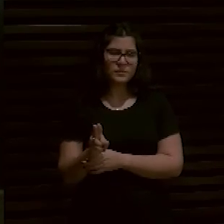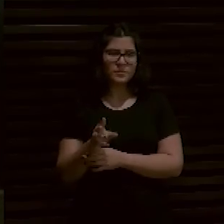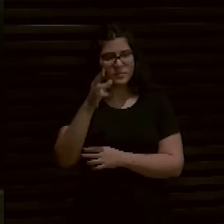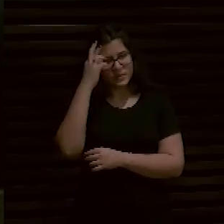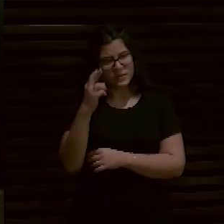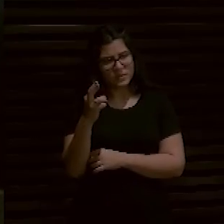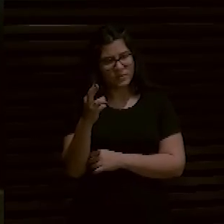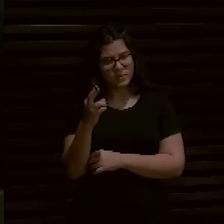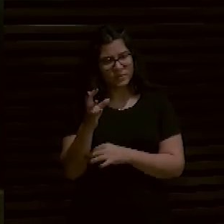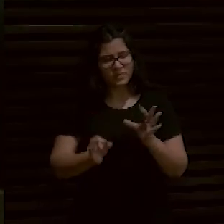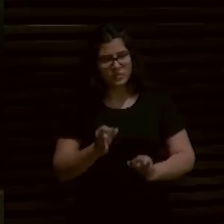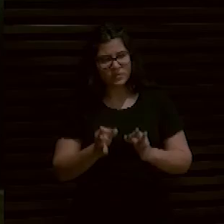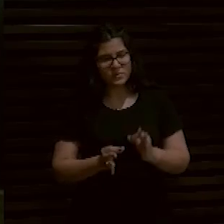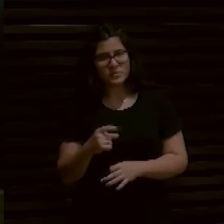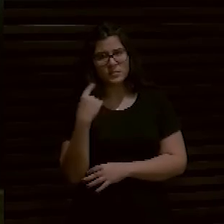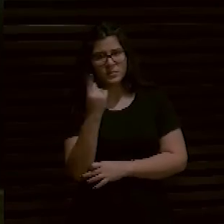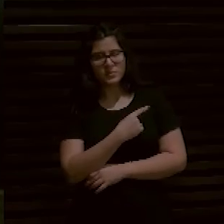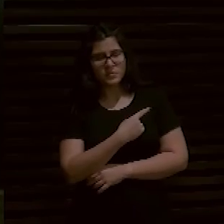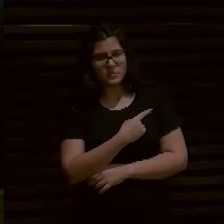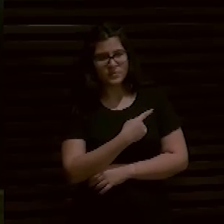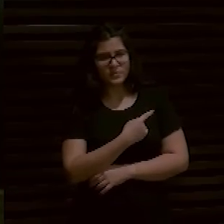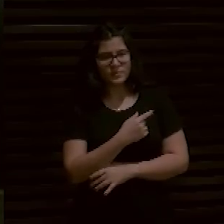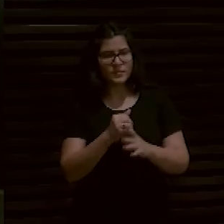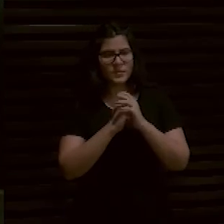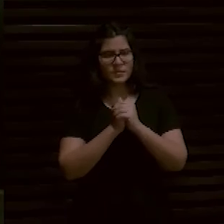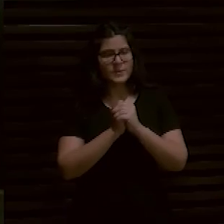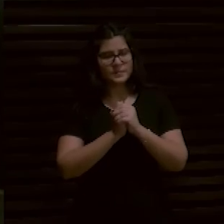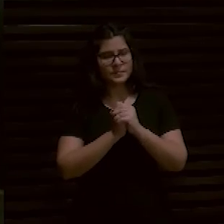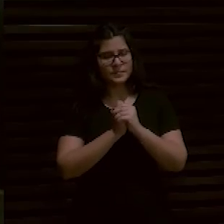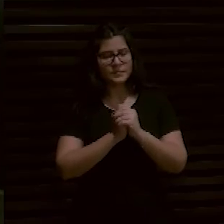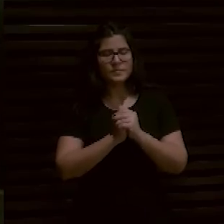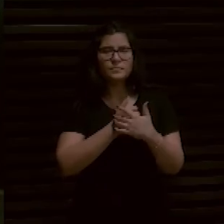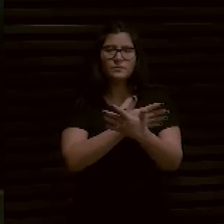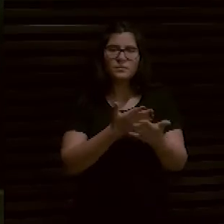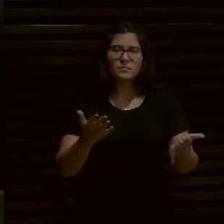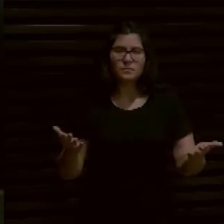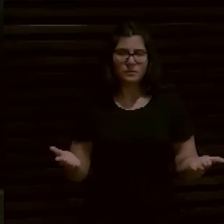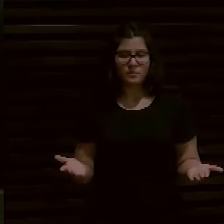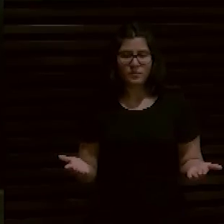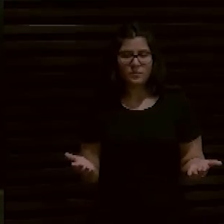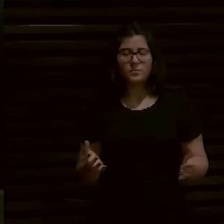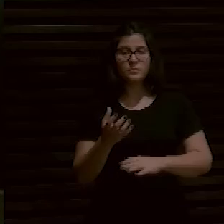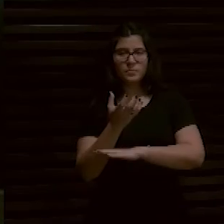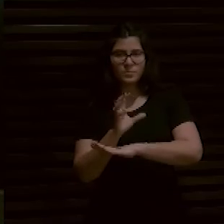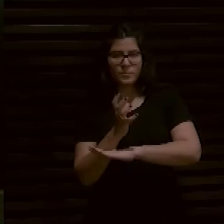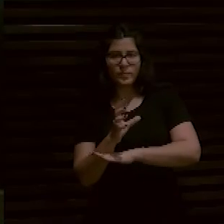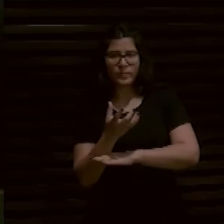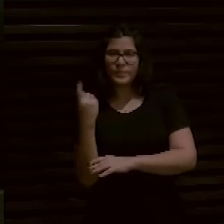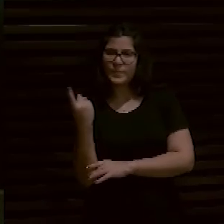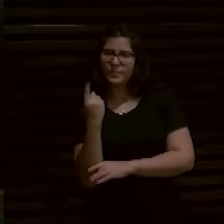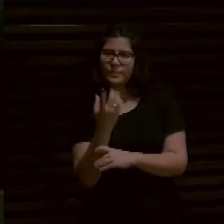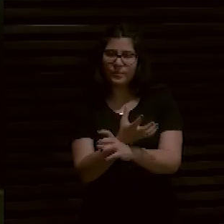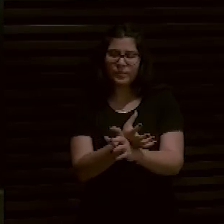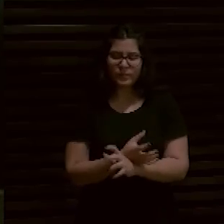Senhor, justiça nossa. Amém. Meus irmãos, o arbusto solitário no